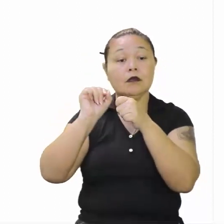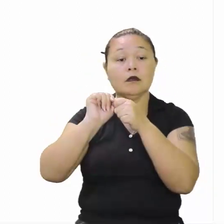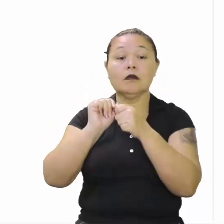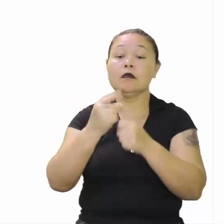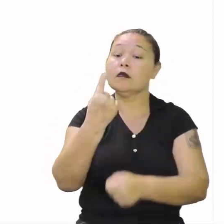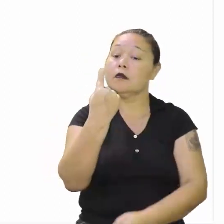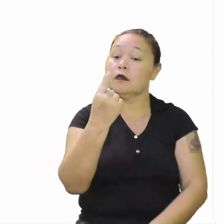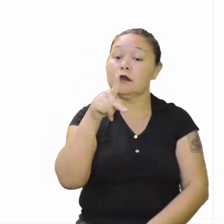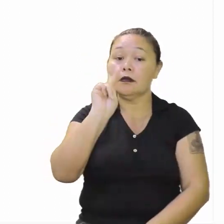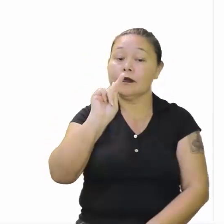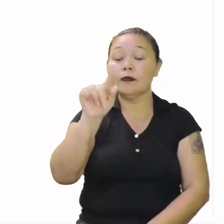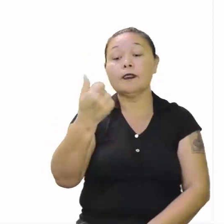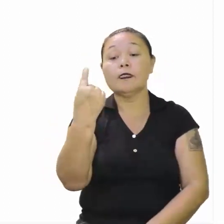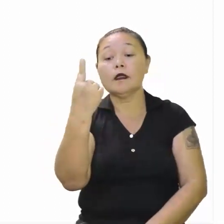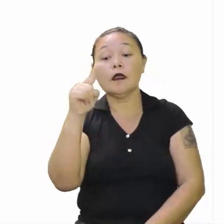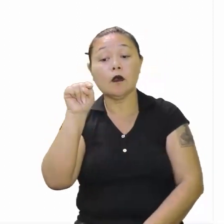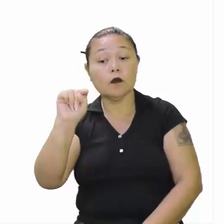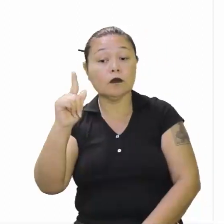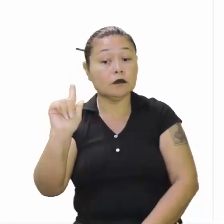1.000 gramas,